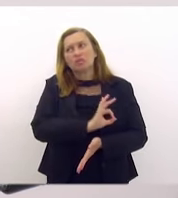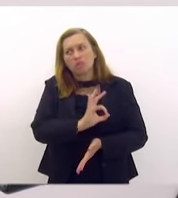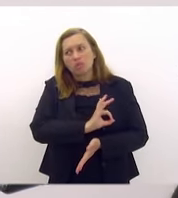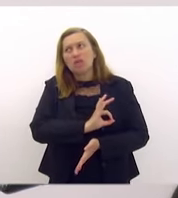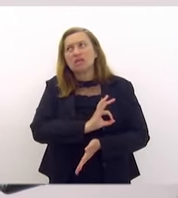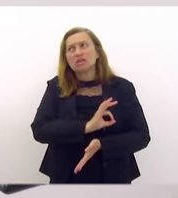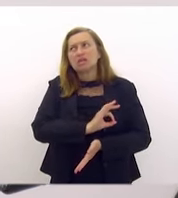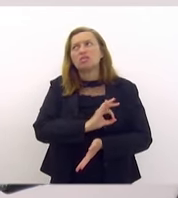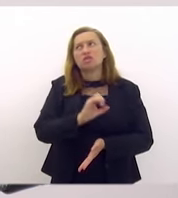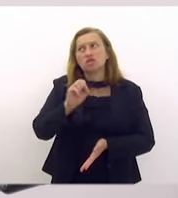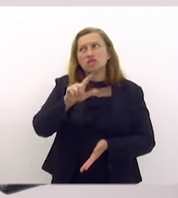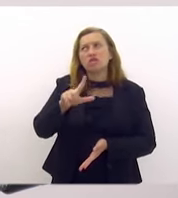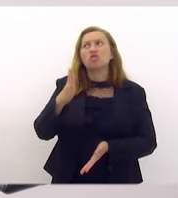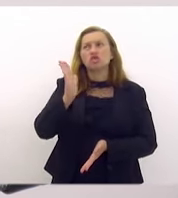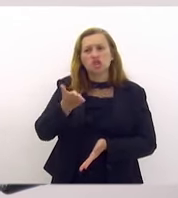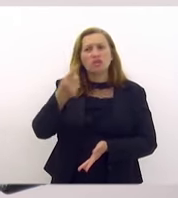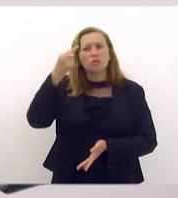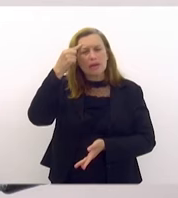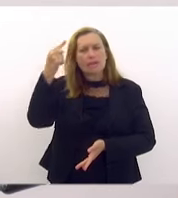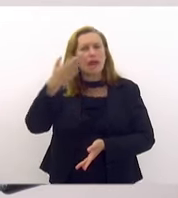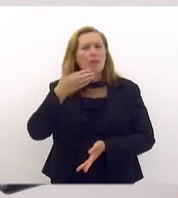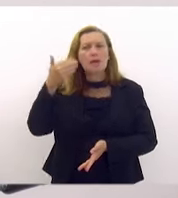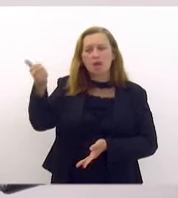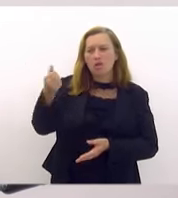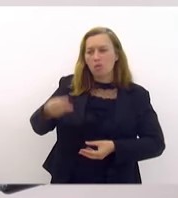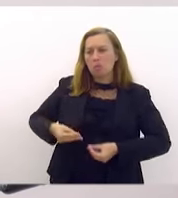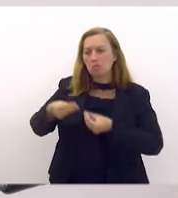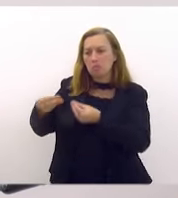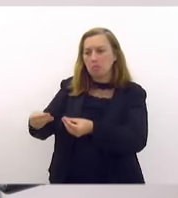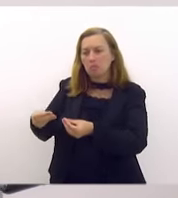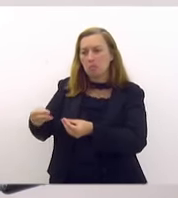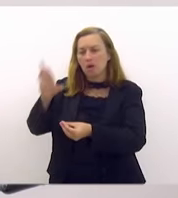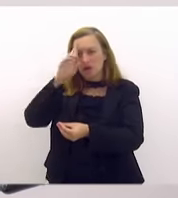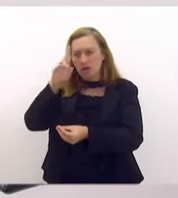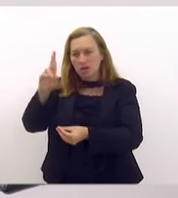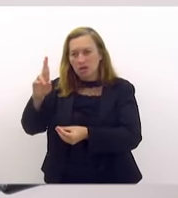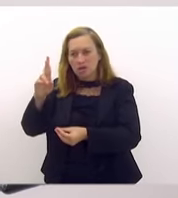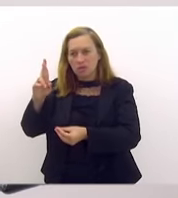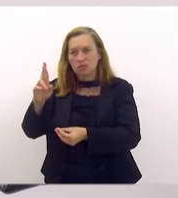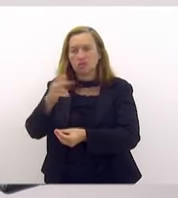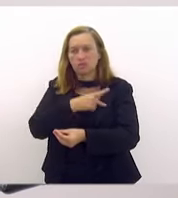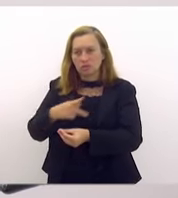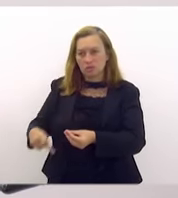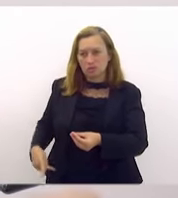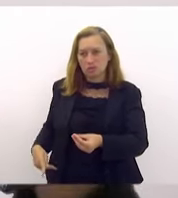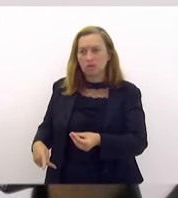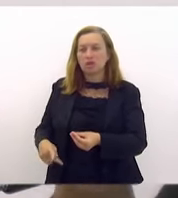uma noção mais precisa para passar para a senhora e para os demais membros desta